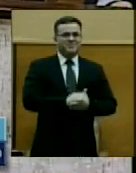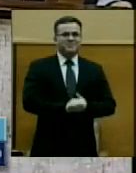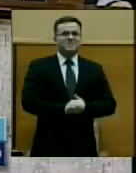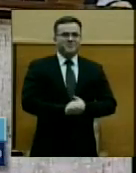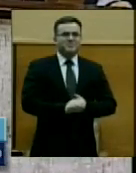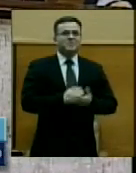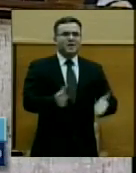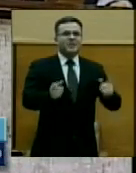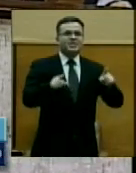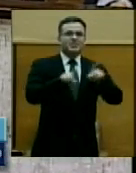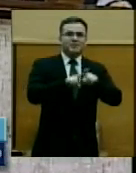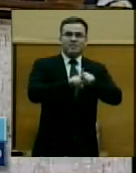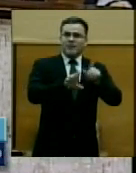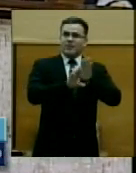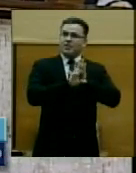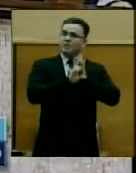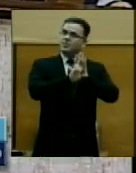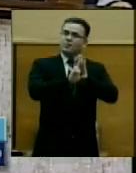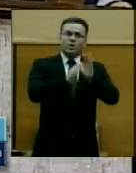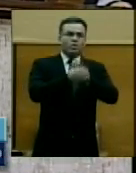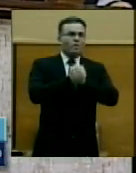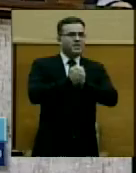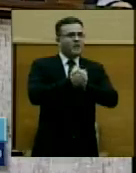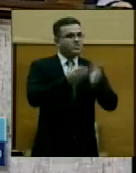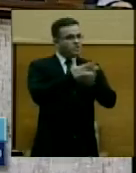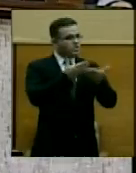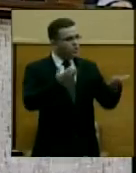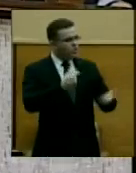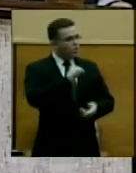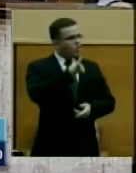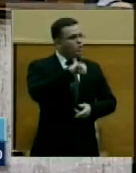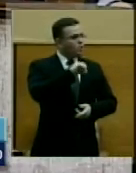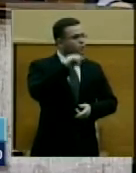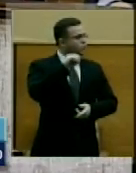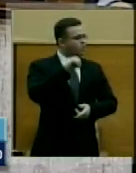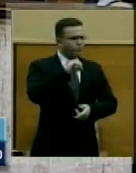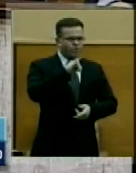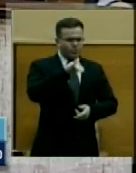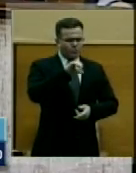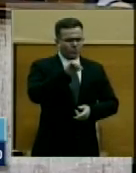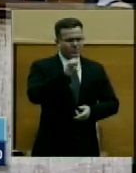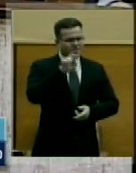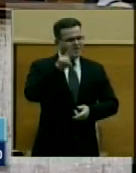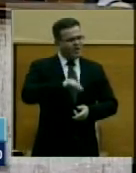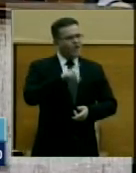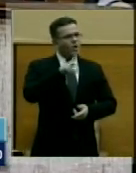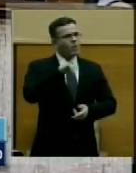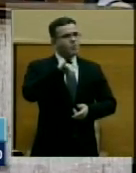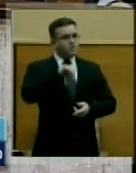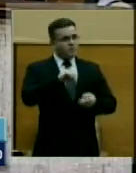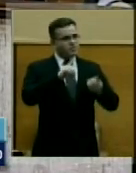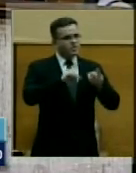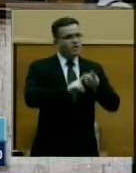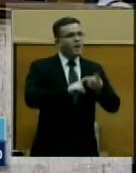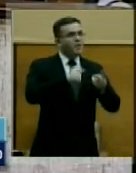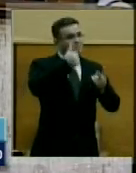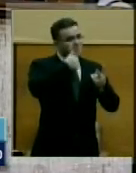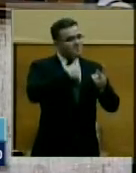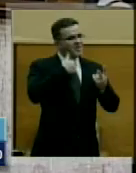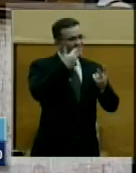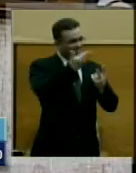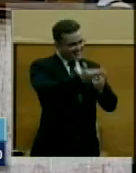O representante aqui dos homenageados, que José Wilton Góes Santos, José Lúcio Alves Costa e Breno Nunes de